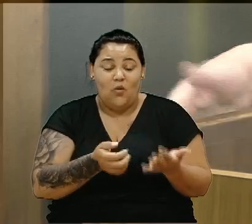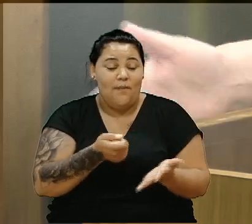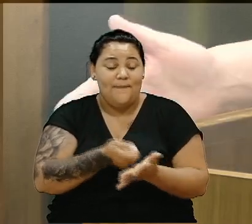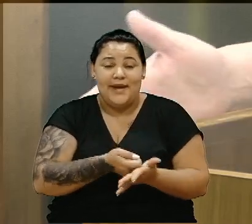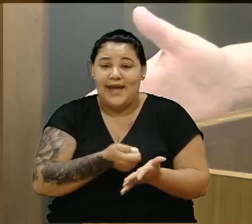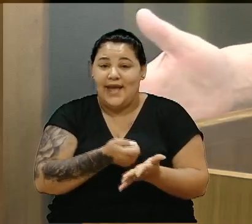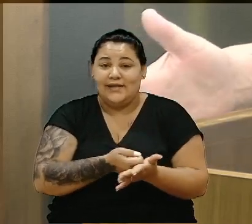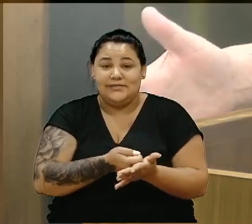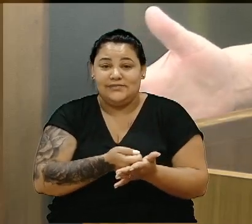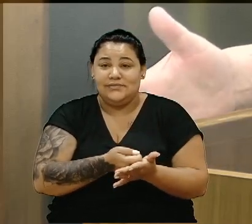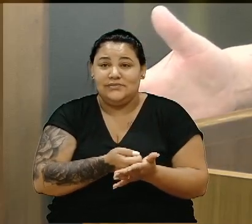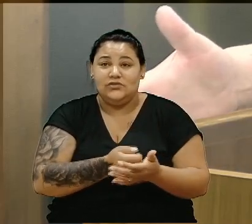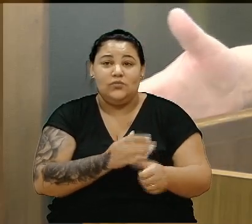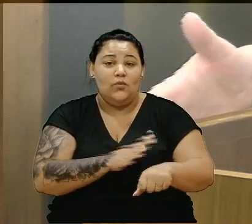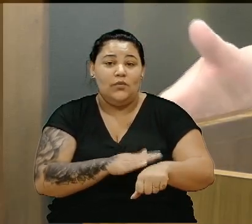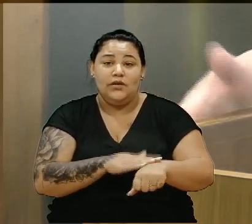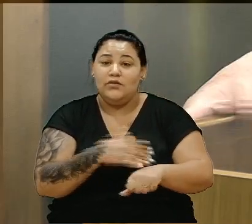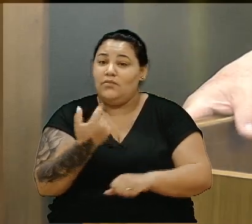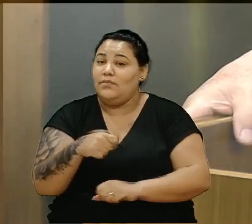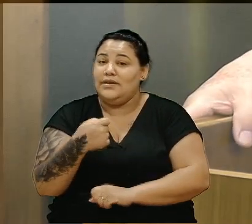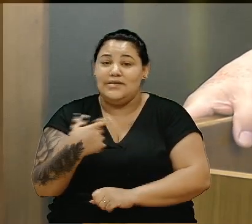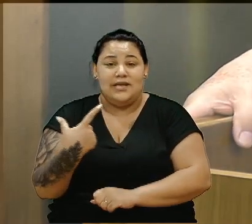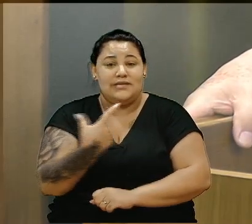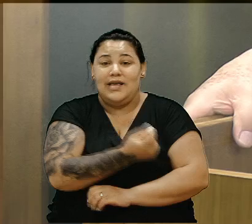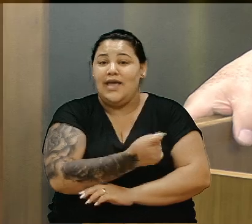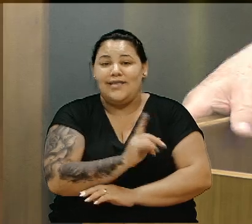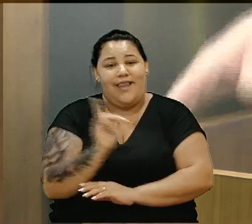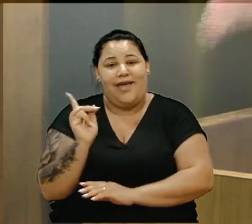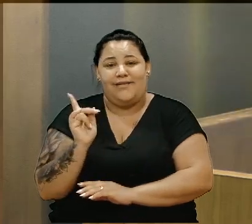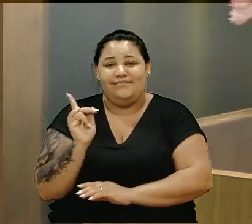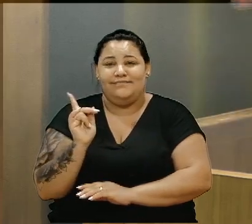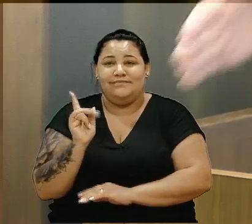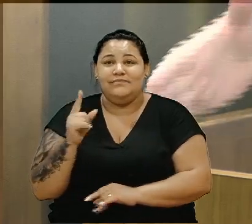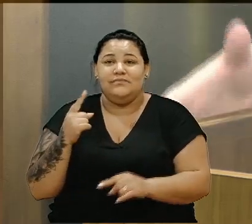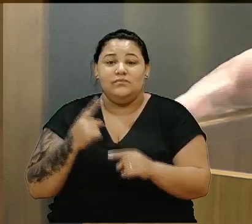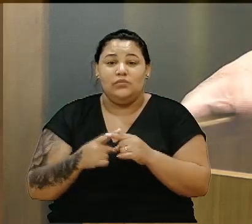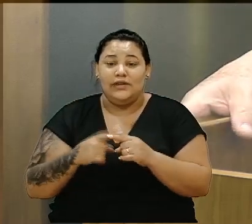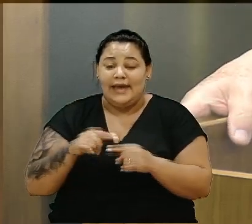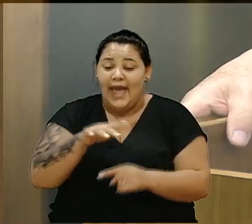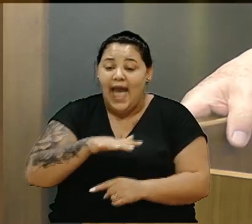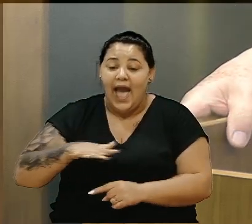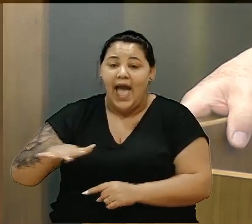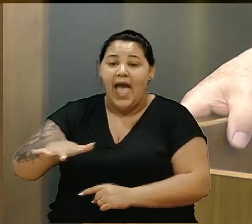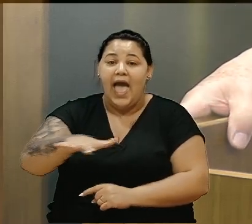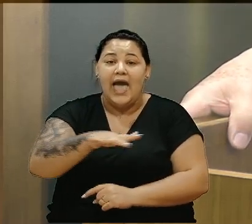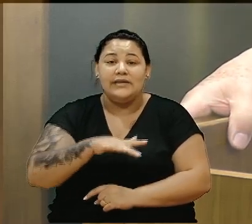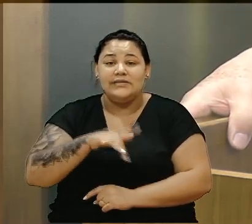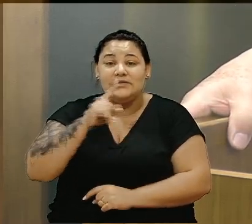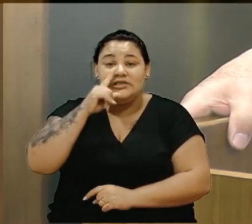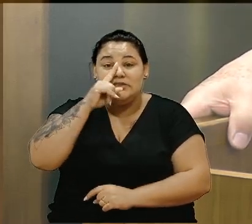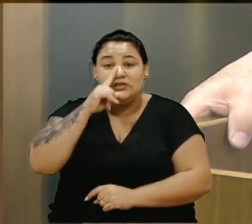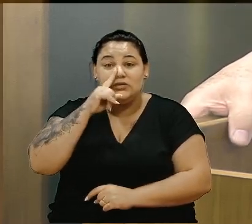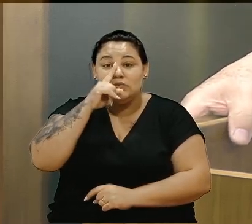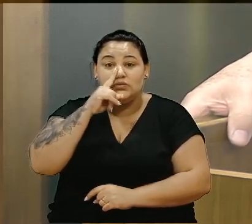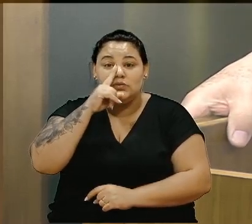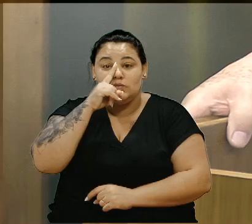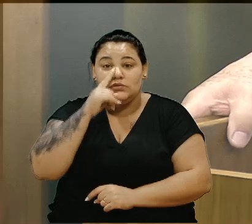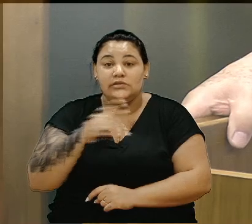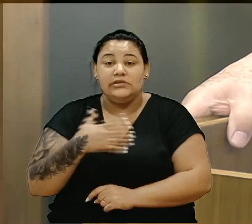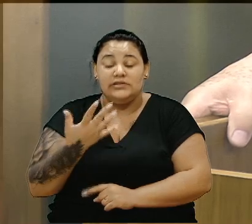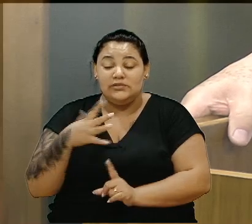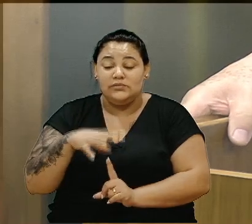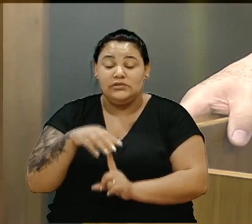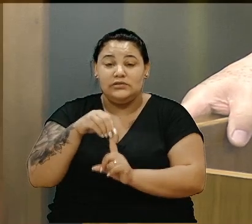obrigatoriamente, num determinado momento, vão ter que ser retiradas dali, porque elas estão em área de risco. Então, o grande problema